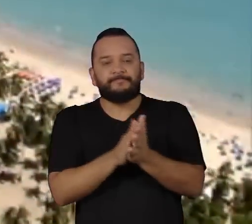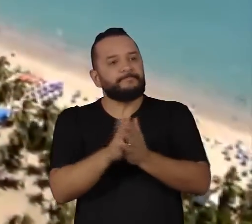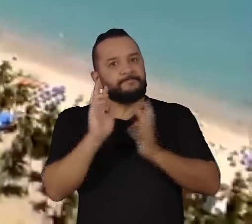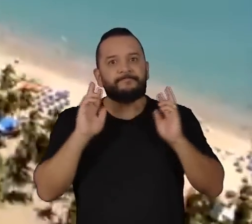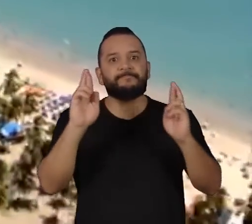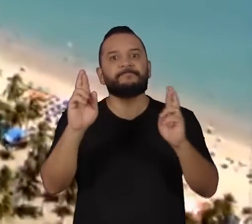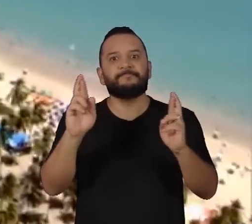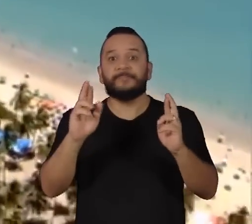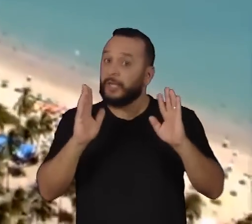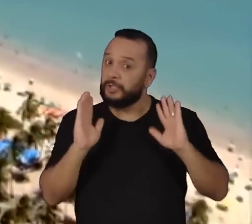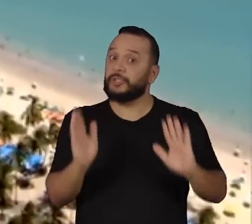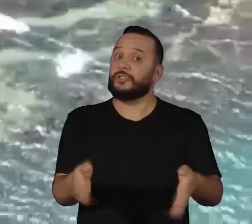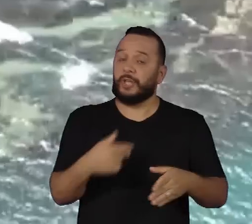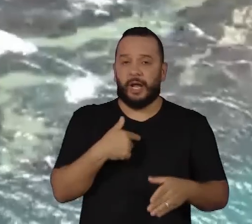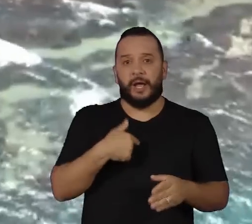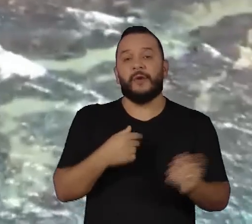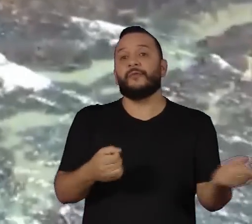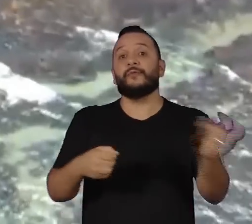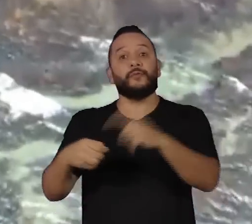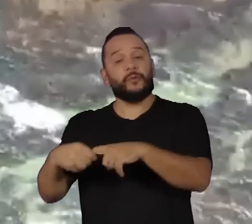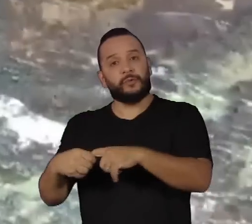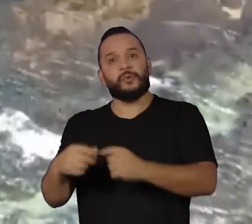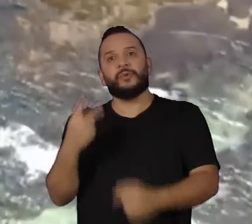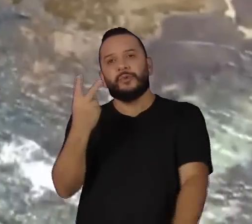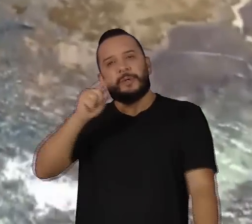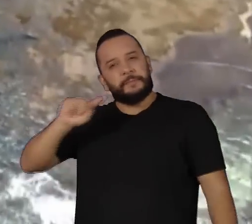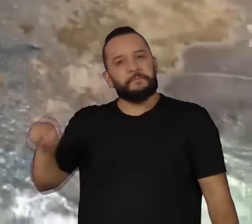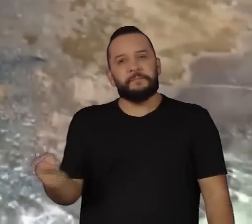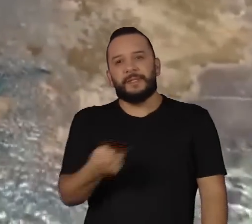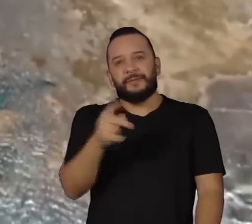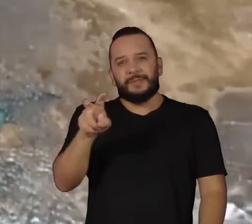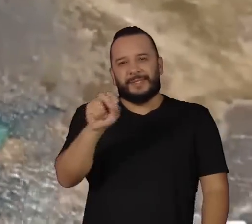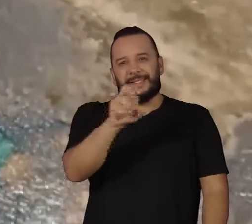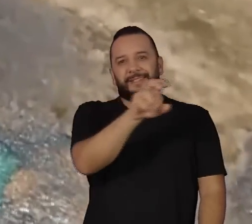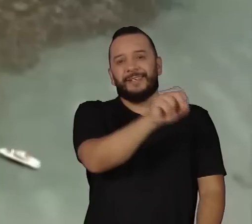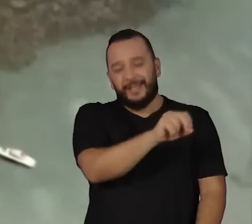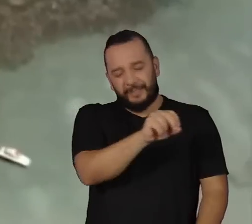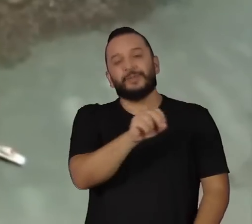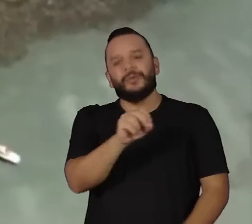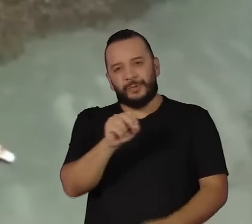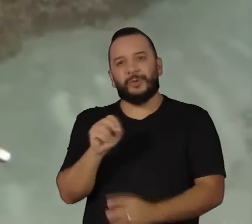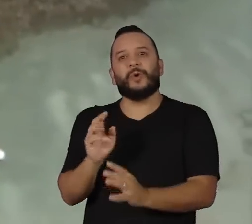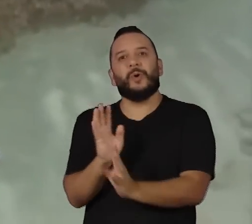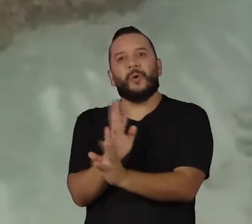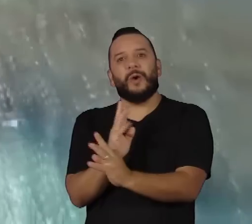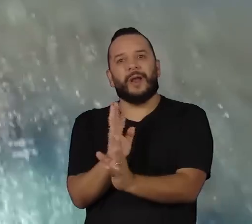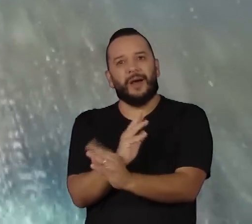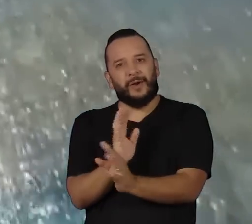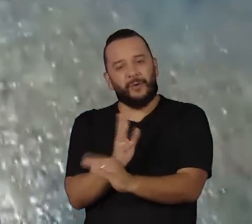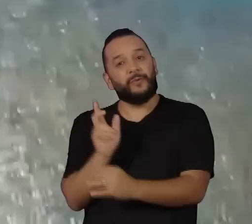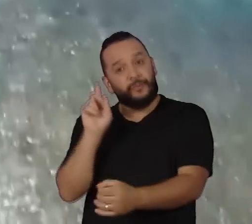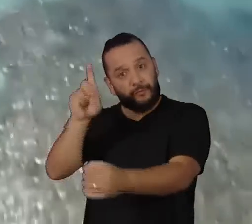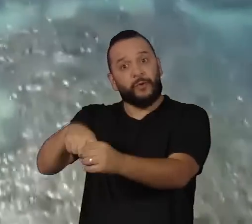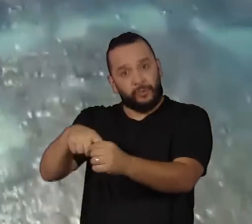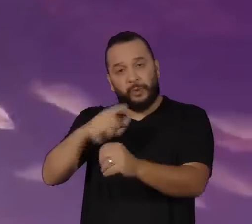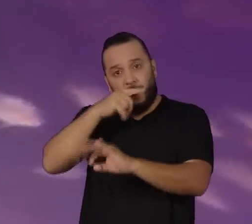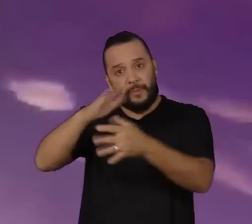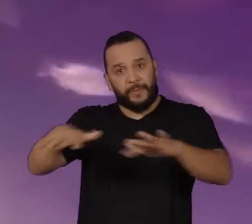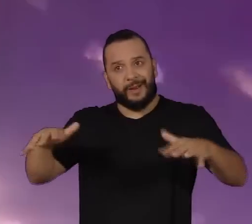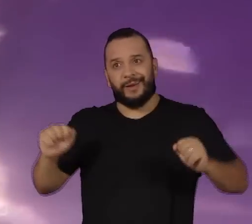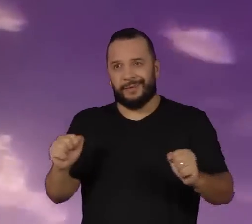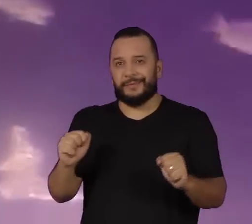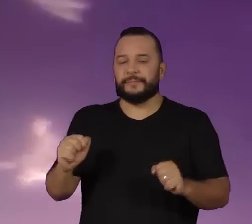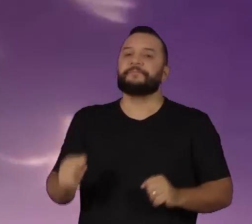e devolvidos ao mar 2.500 fragmentos de corais. A Biofábrica de Corais, que é a startup